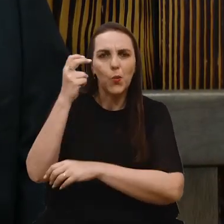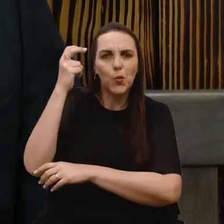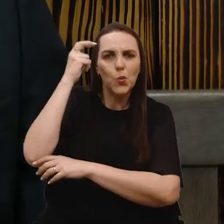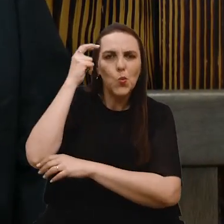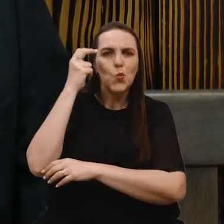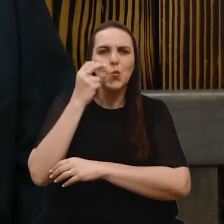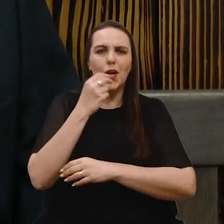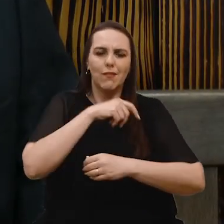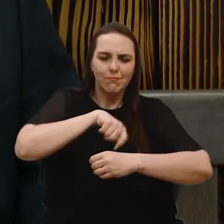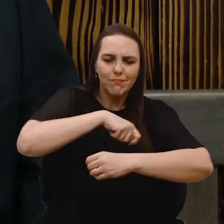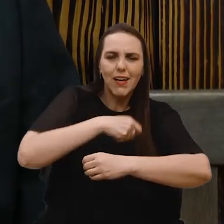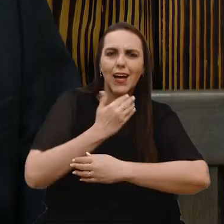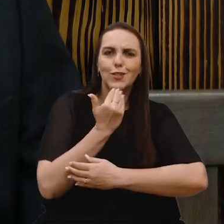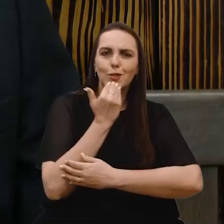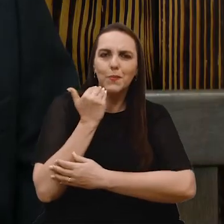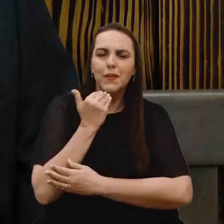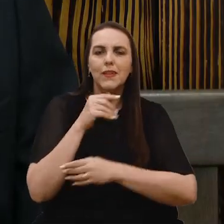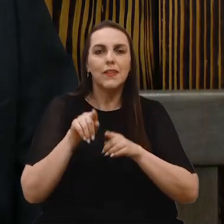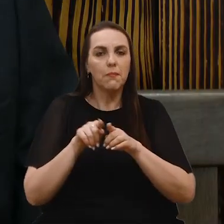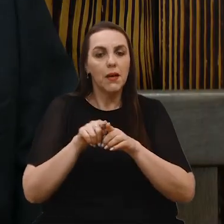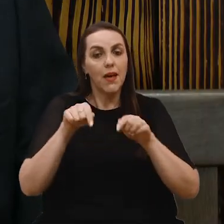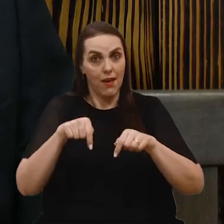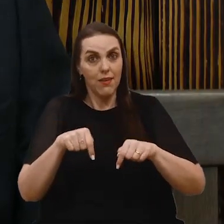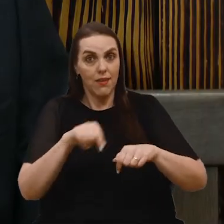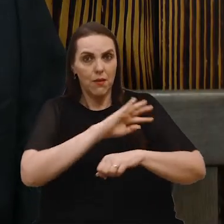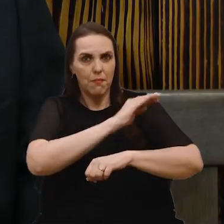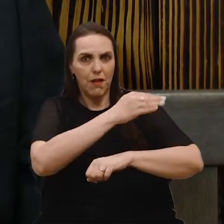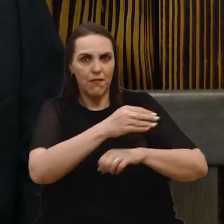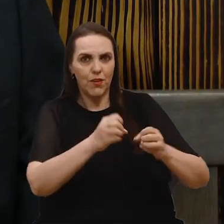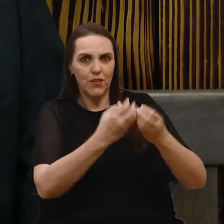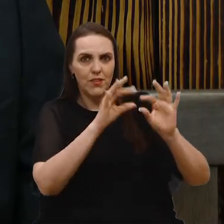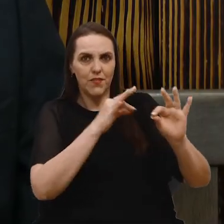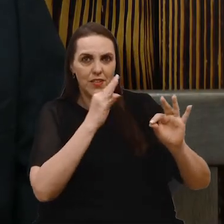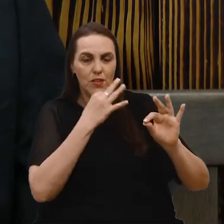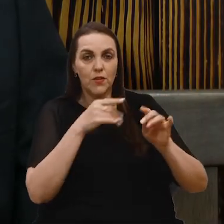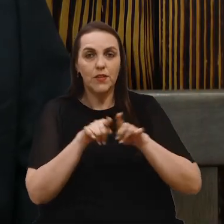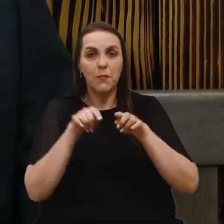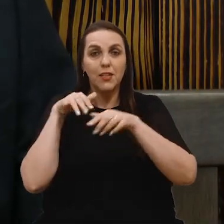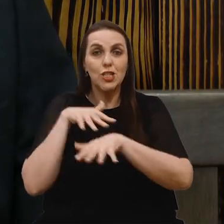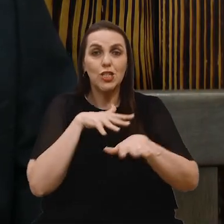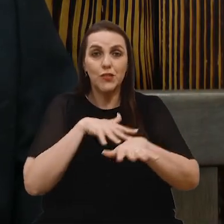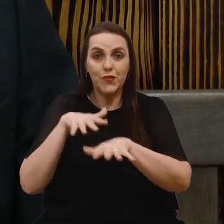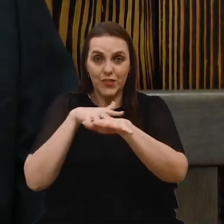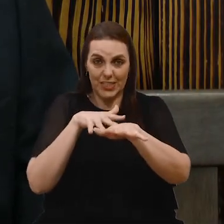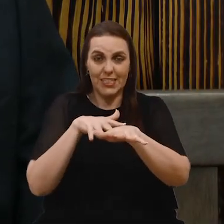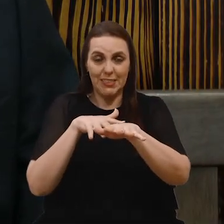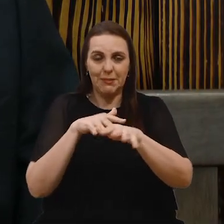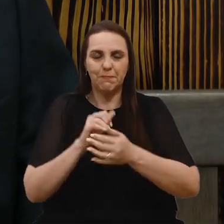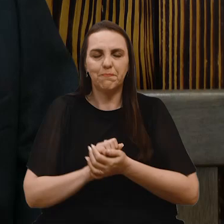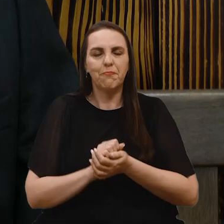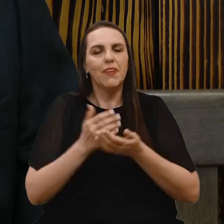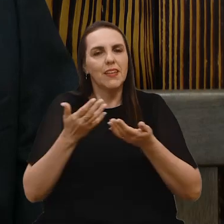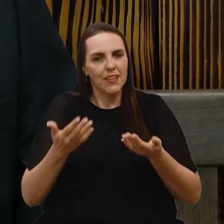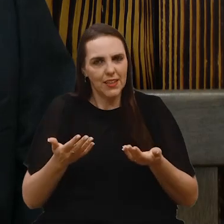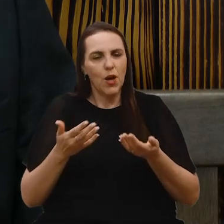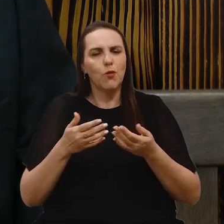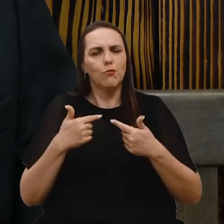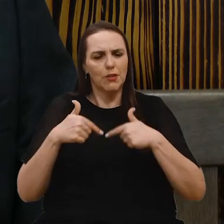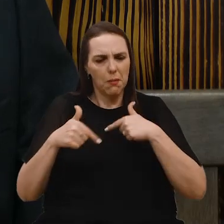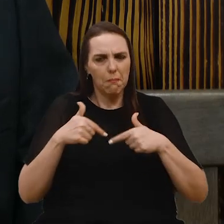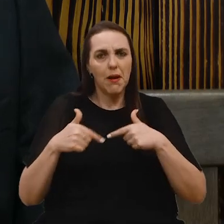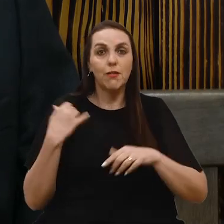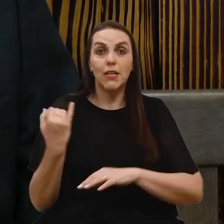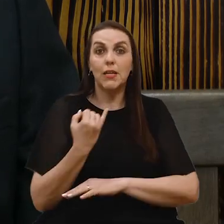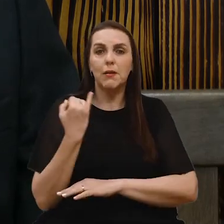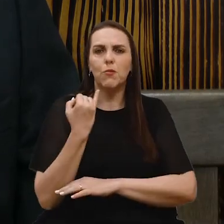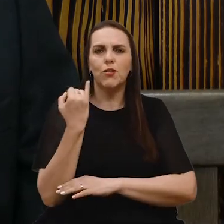cultural, da parte gastronômica e também não só aqui nos pavilhões, mas na questão do desfile cênico. Então, é um trabalho institucional